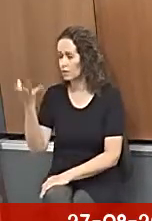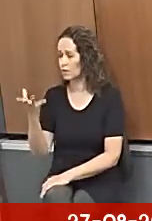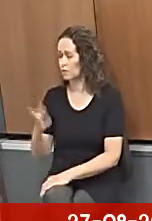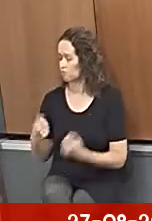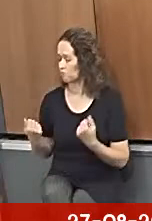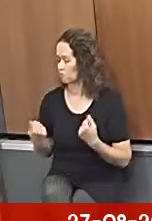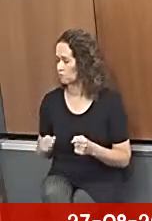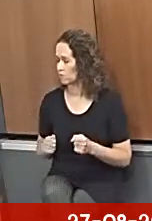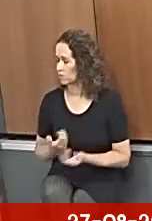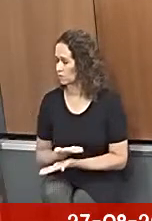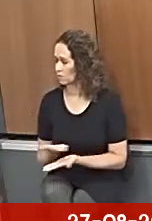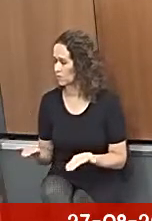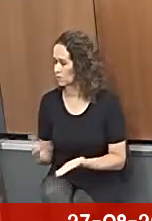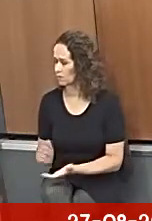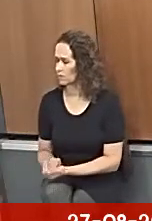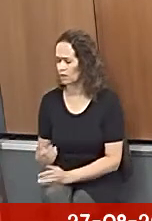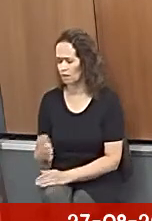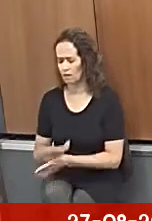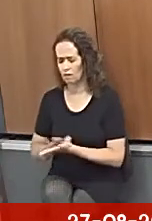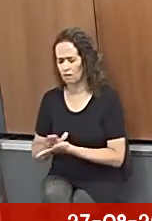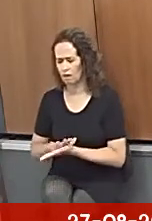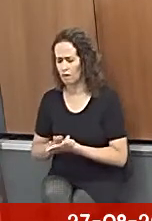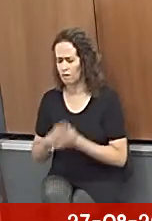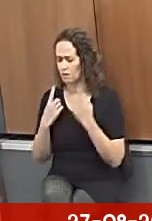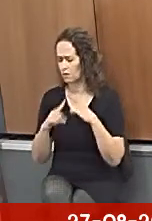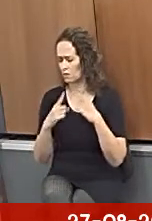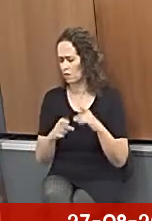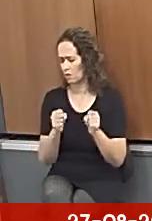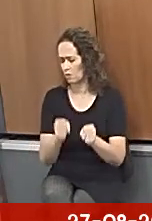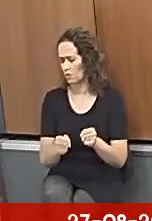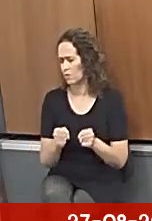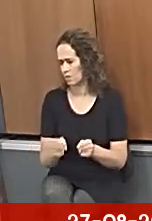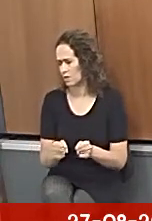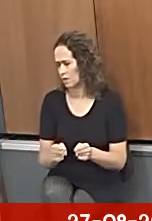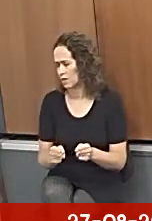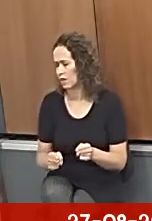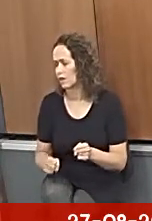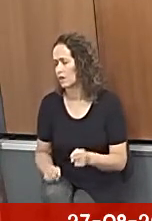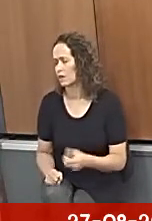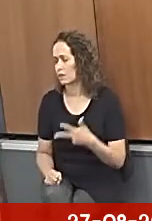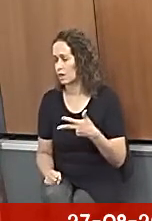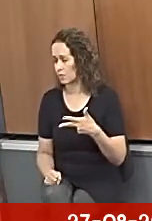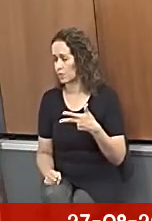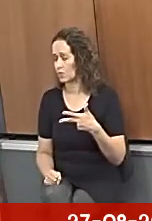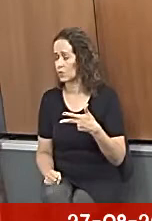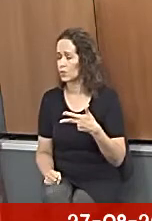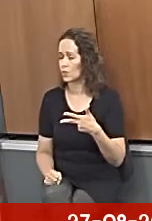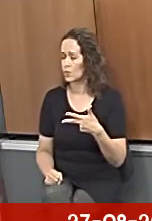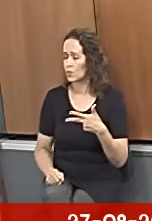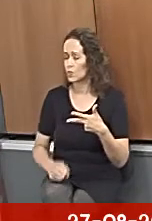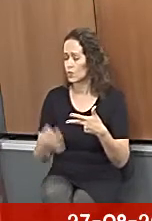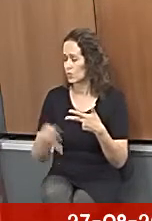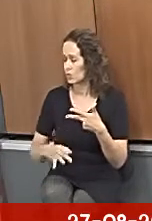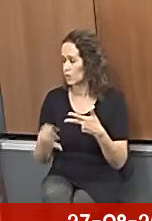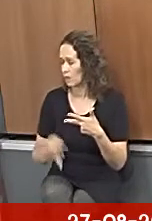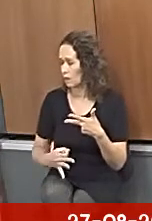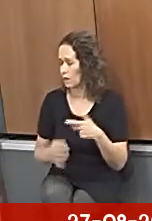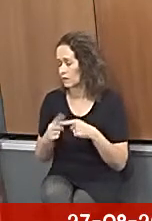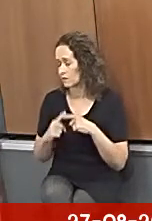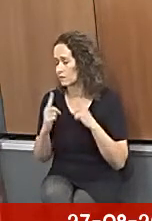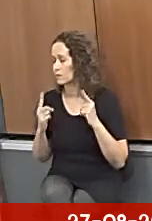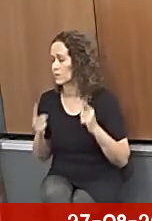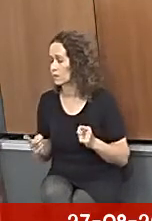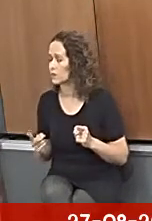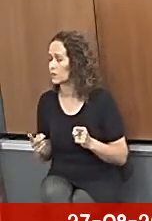precisamos nada querendo criticar o poder judiciário mas quando a gente necessita de um terceiro para dizer o que tem que ser feito gente o